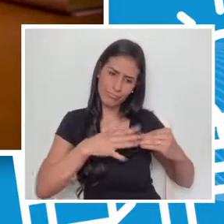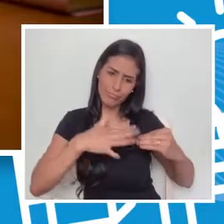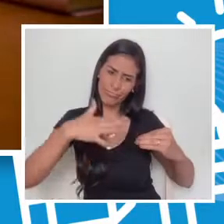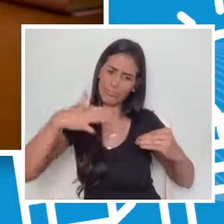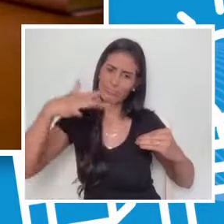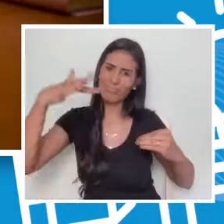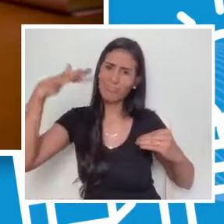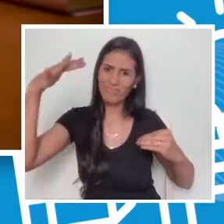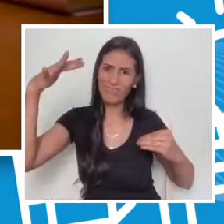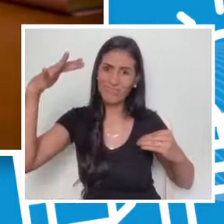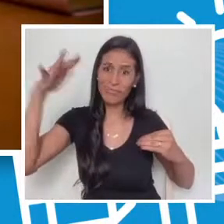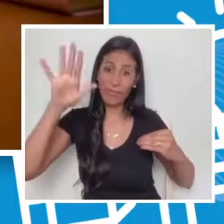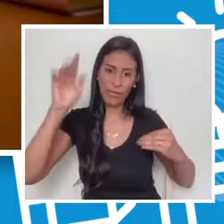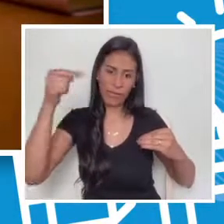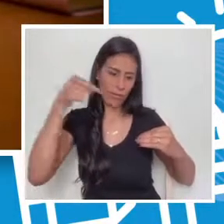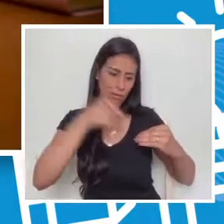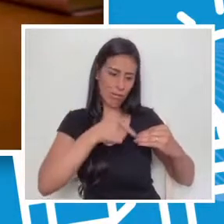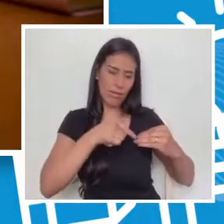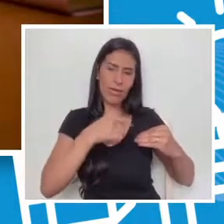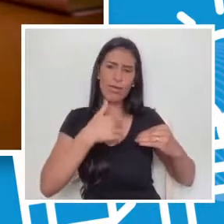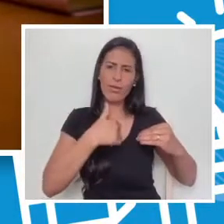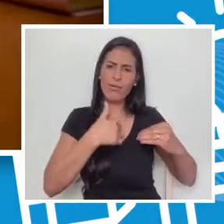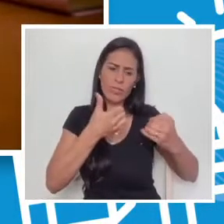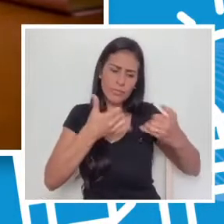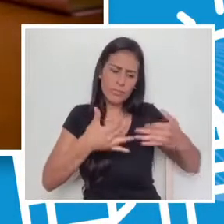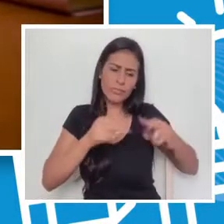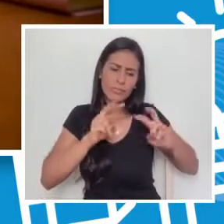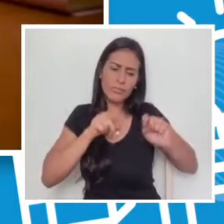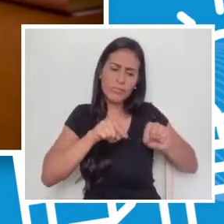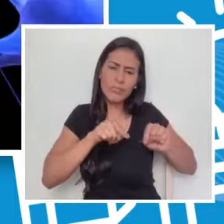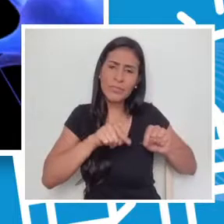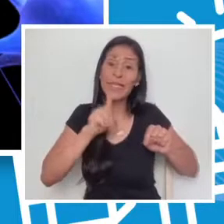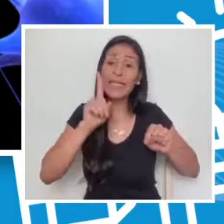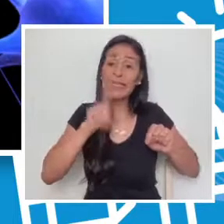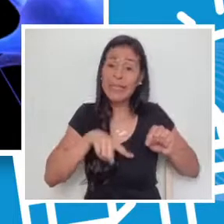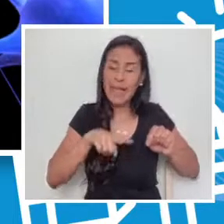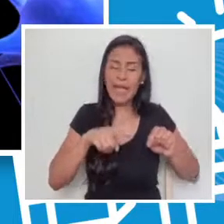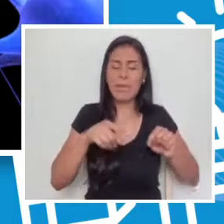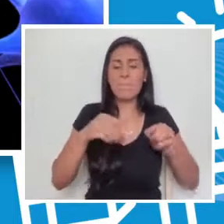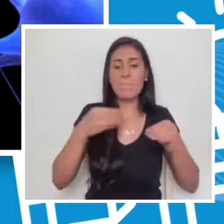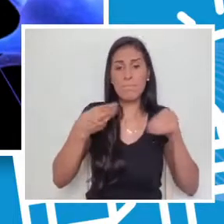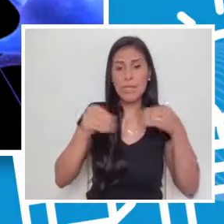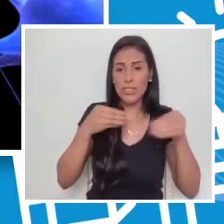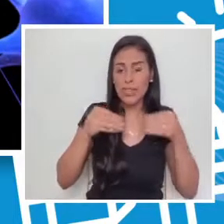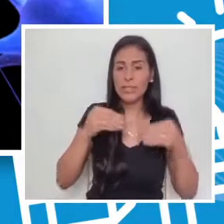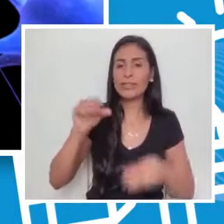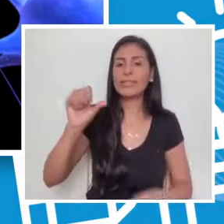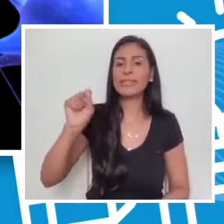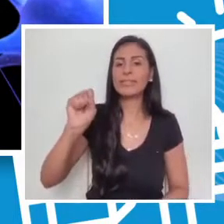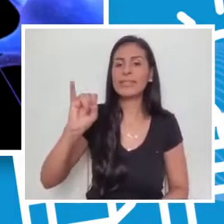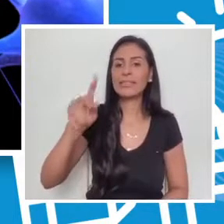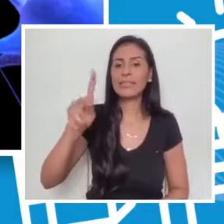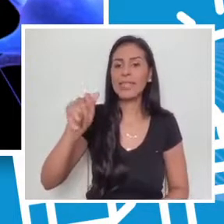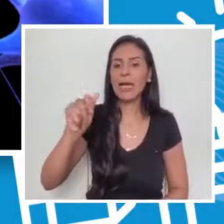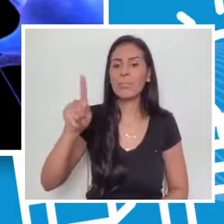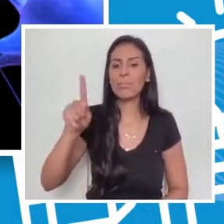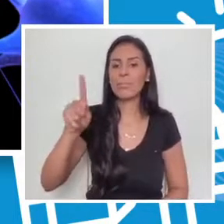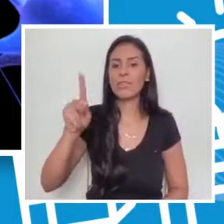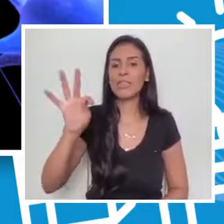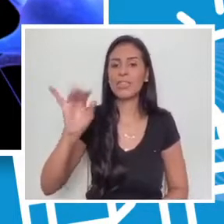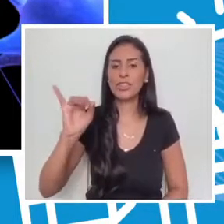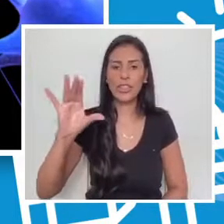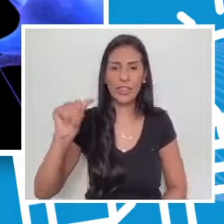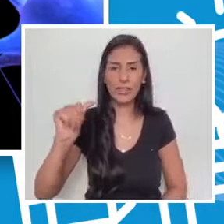é mais ilustrativo, que é a chamada plasticidade sináptica. O que é isso? Todo mundo sabe que o cérebro é composto